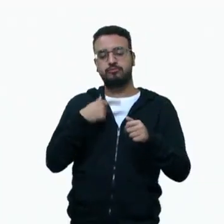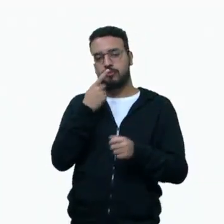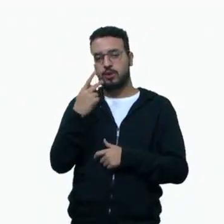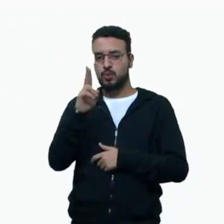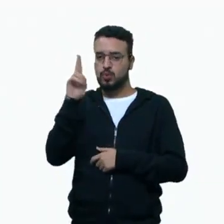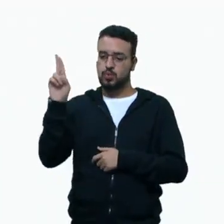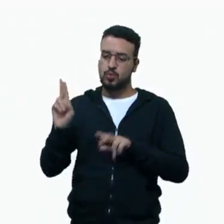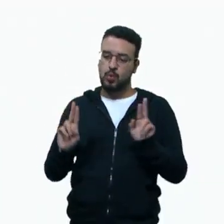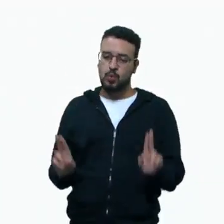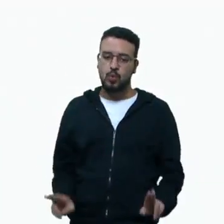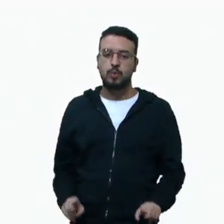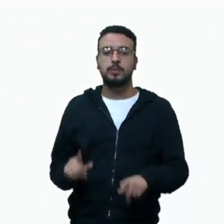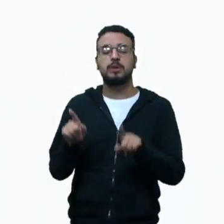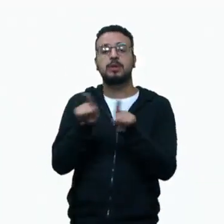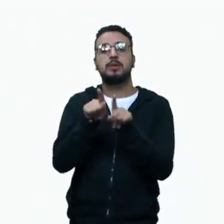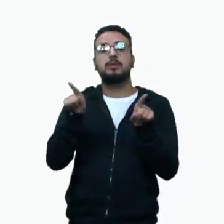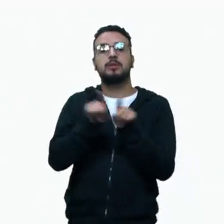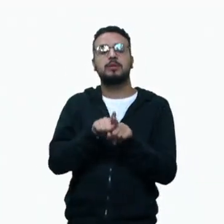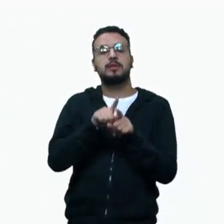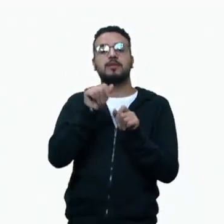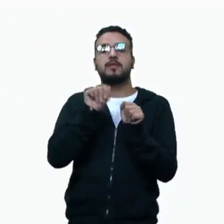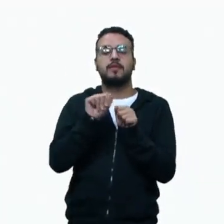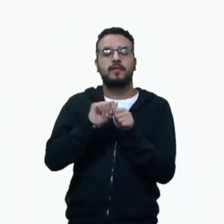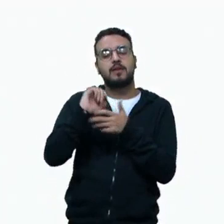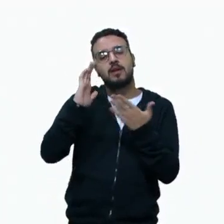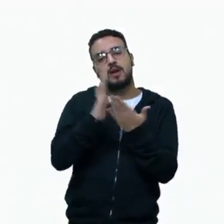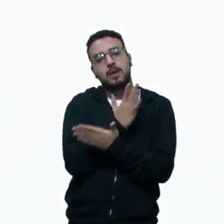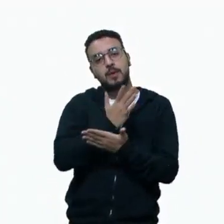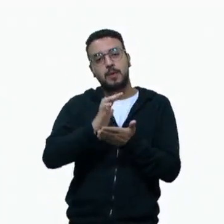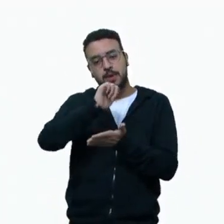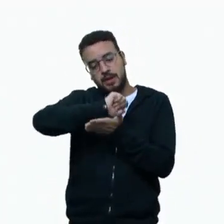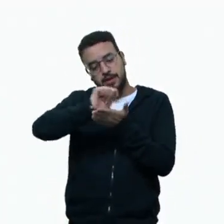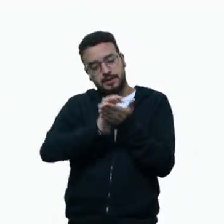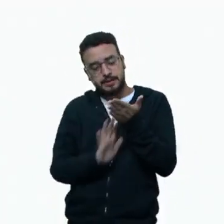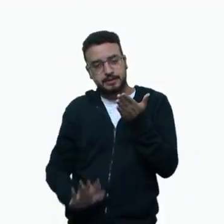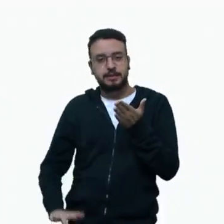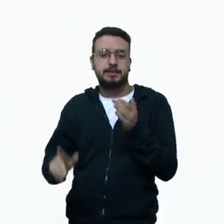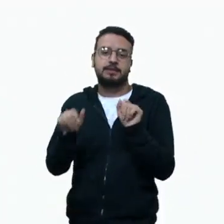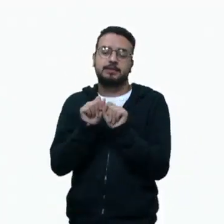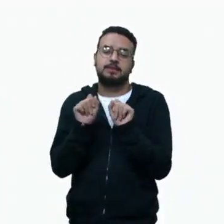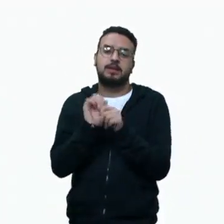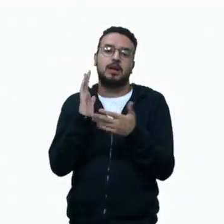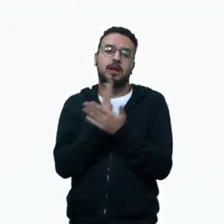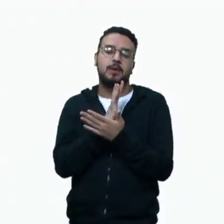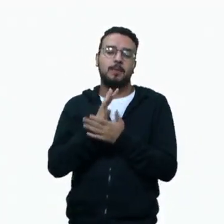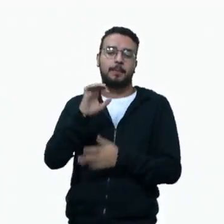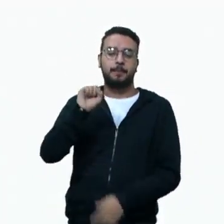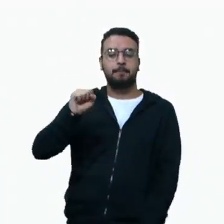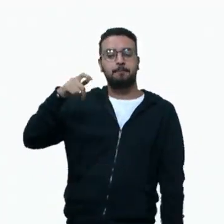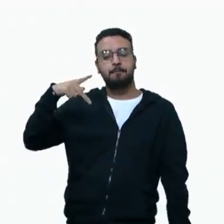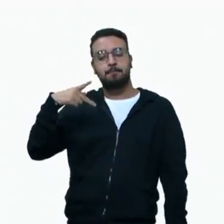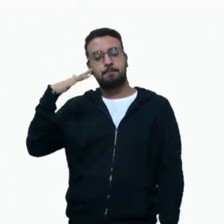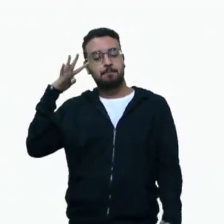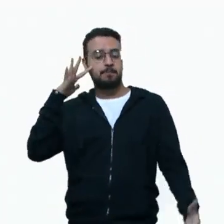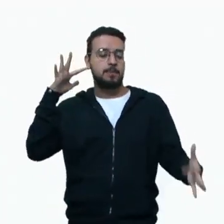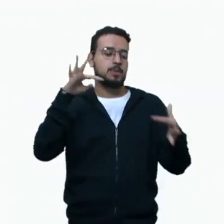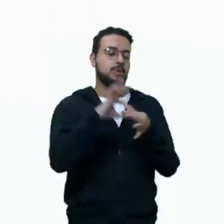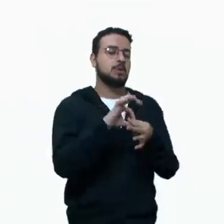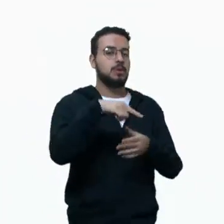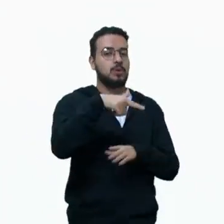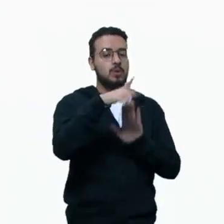fizemos exercícios, resolvemos situações, problemas, também relacionada ao conteúdo